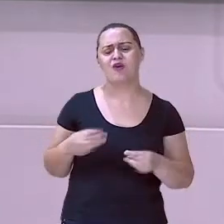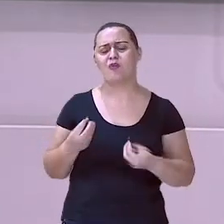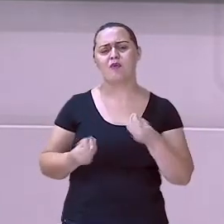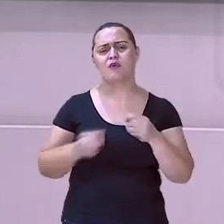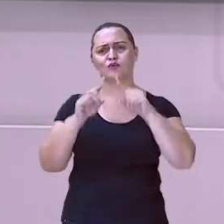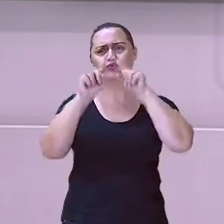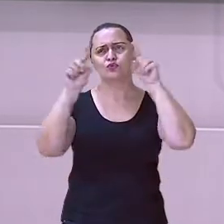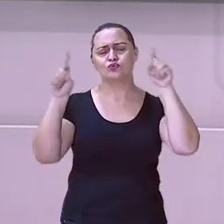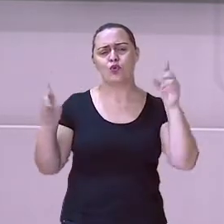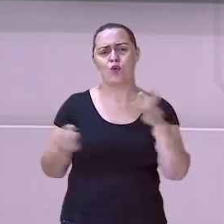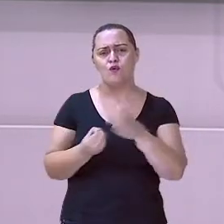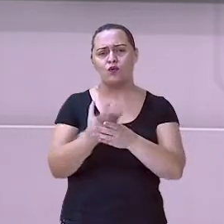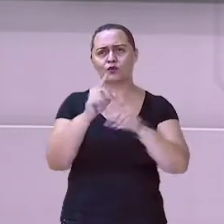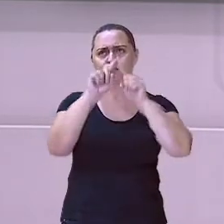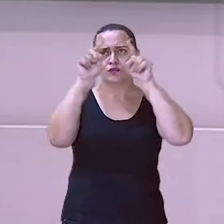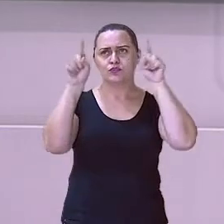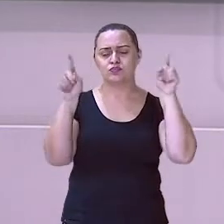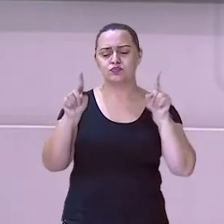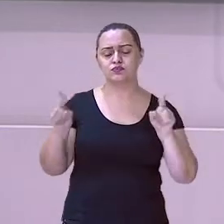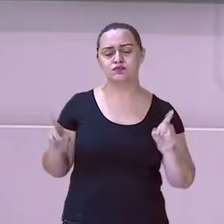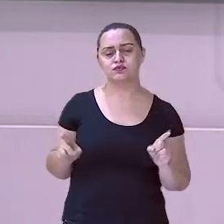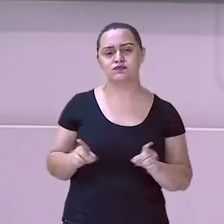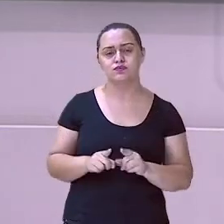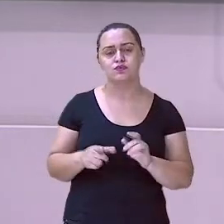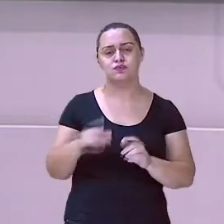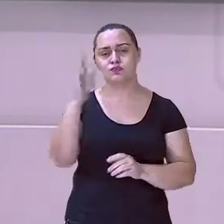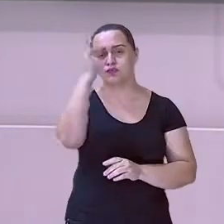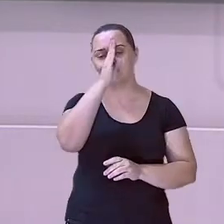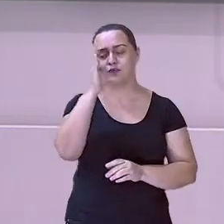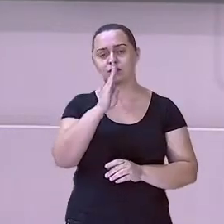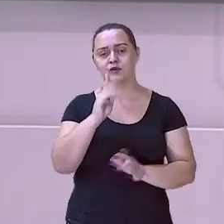Vamos pensar um pouquinho sobre isso?